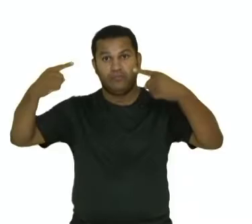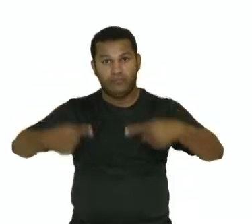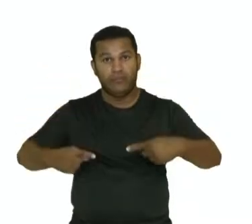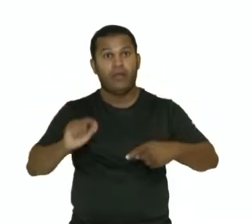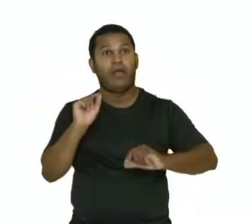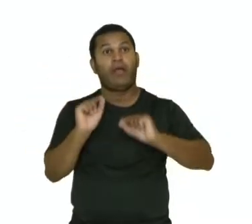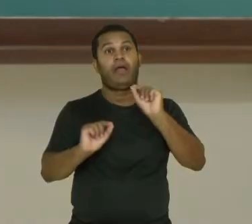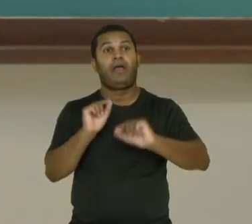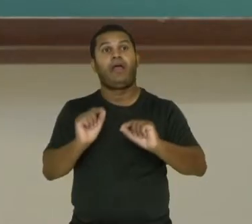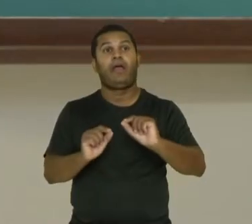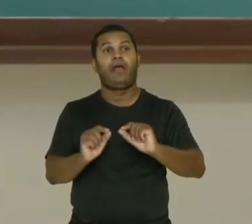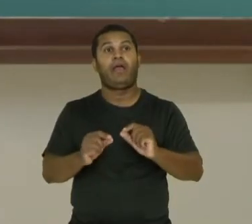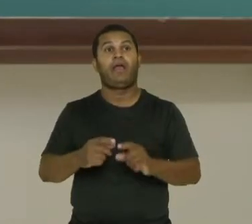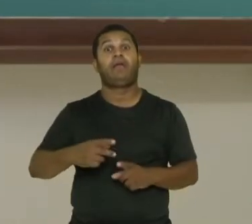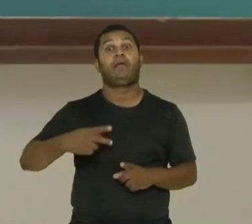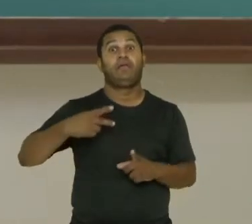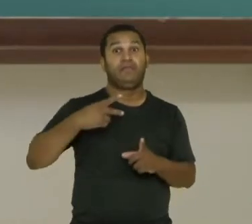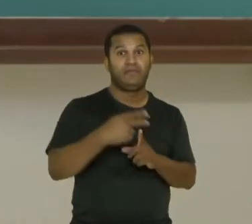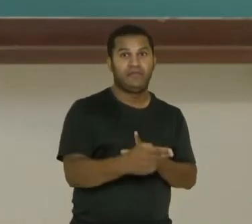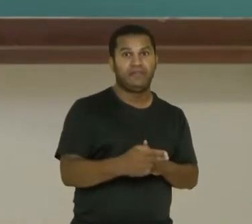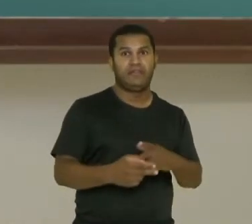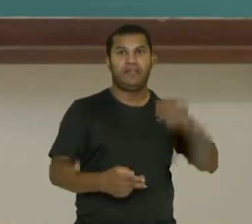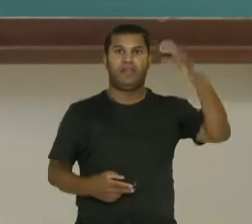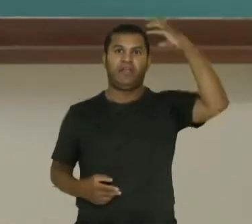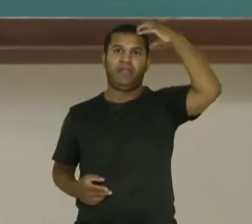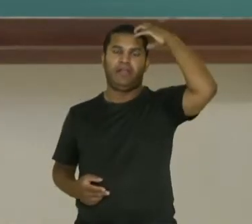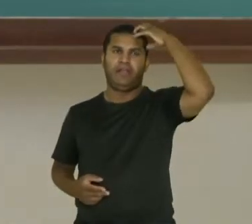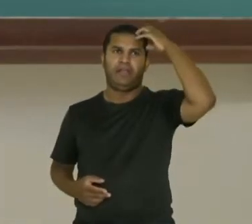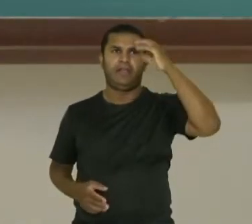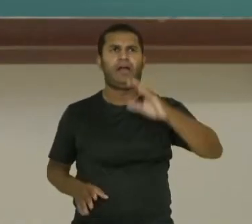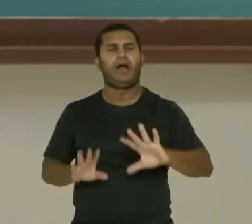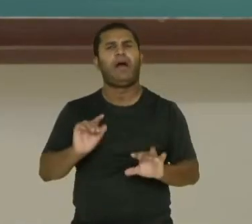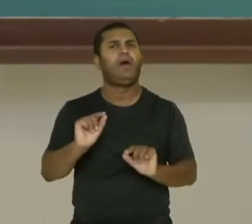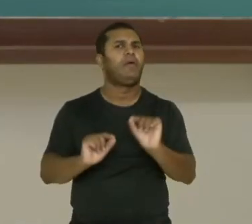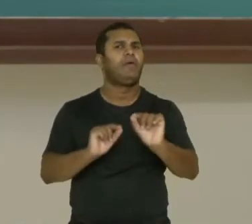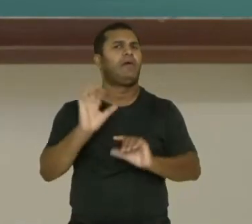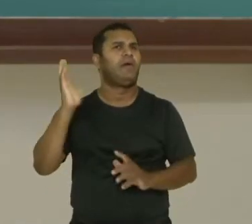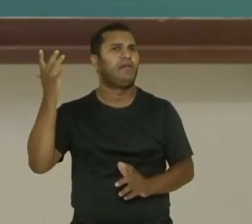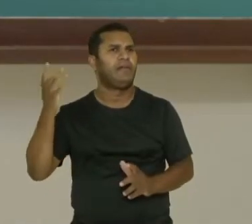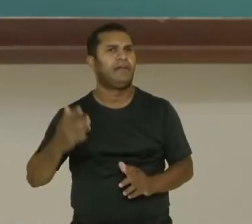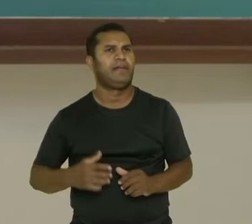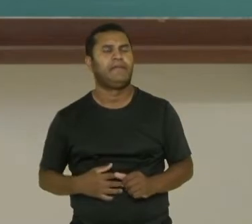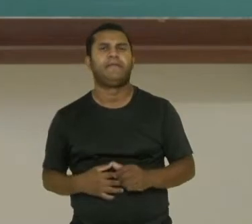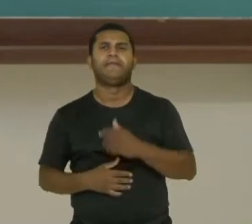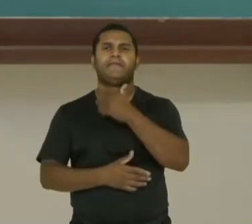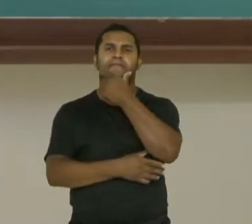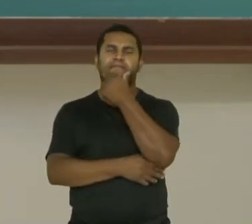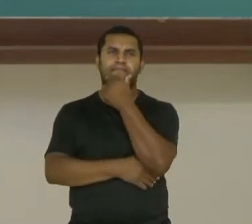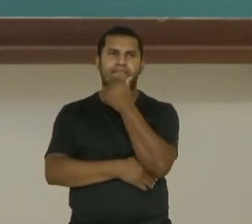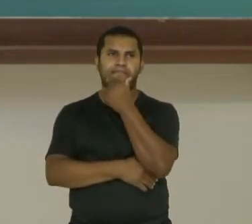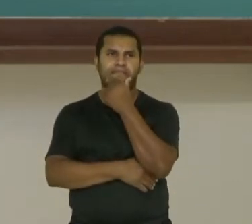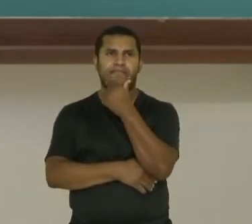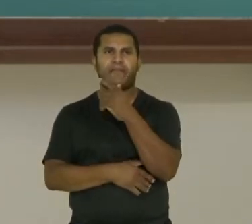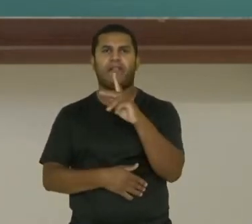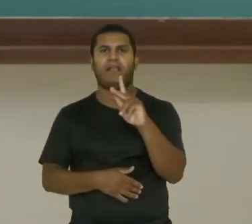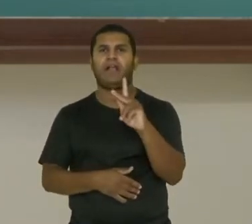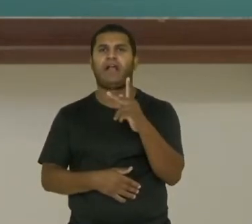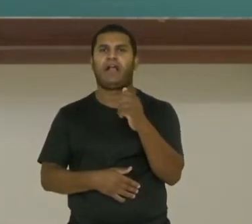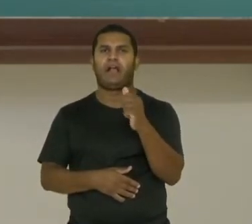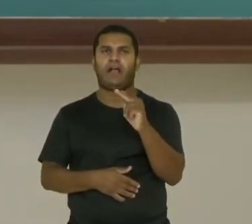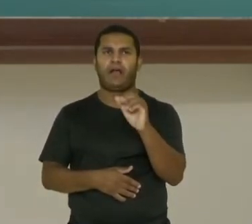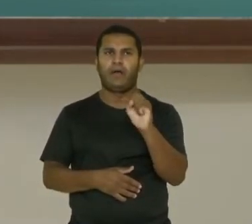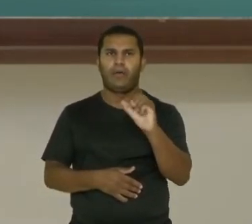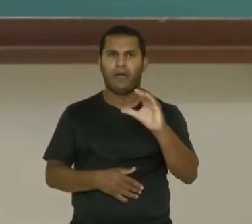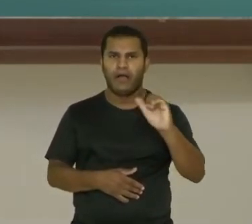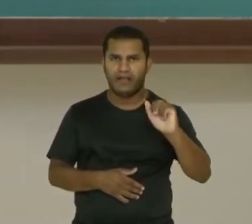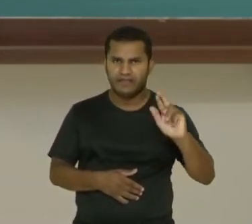veja aqui, ele oferece apoio ao Huáscar. Huáscar acredita que com o apoio dos espanhóis vai